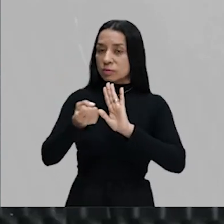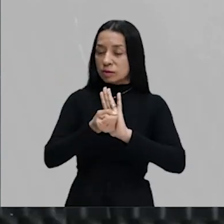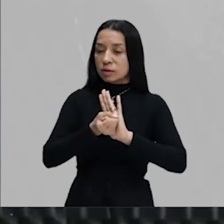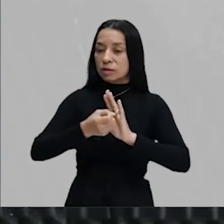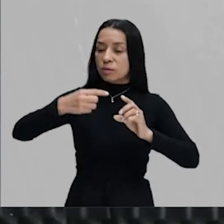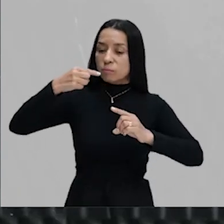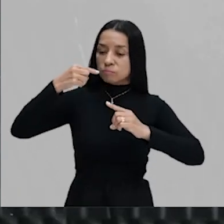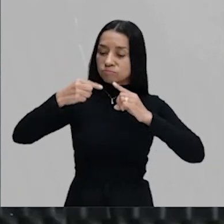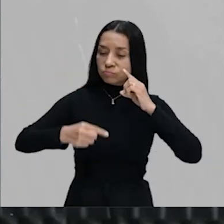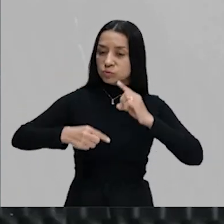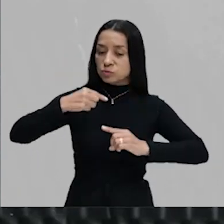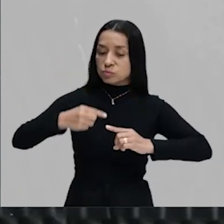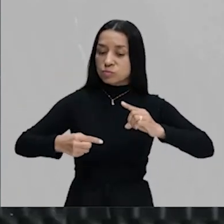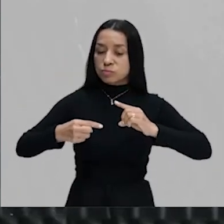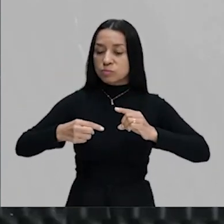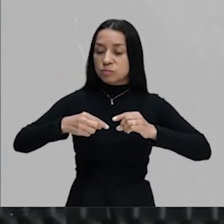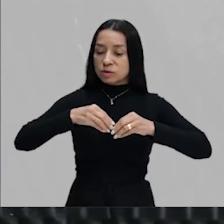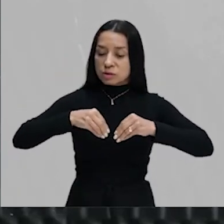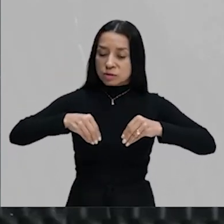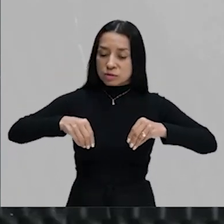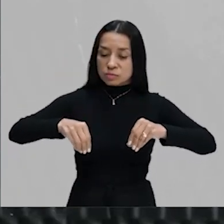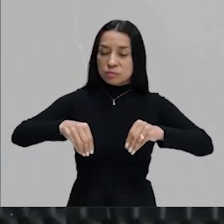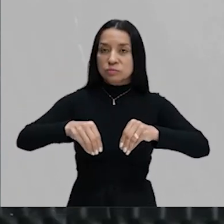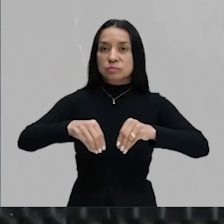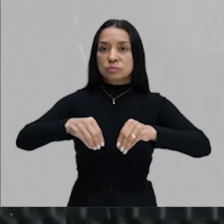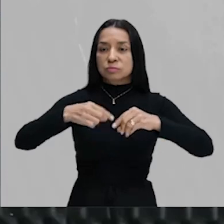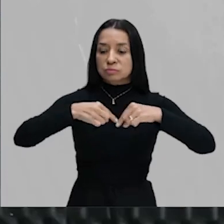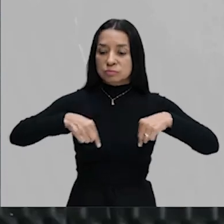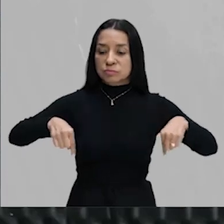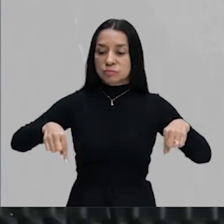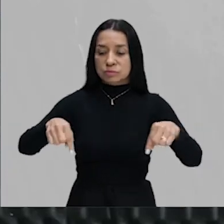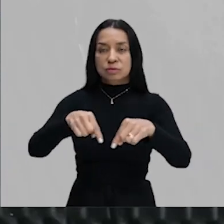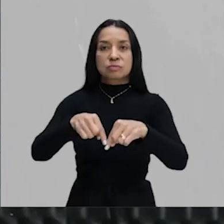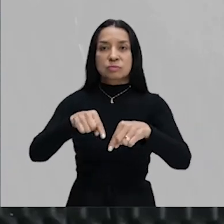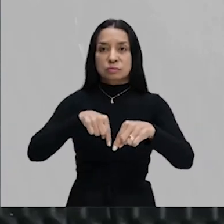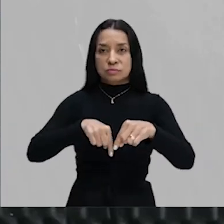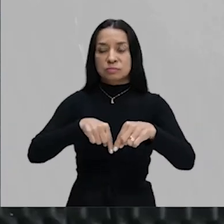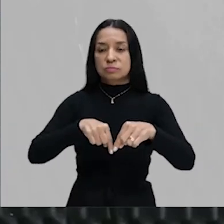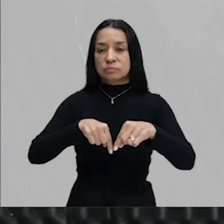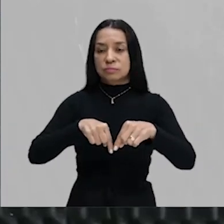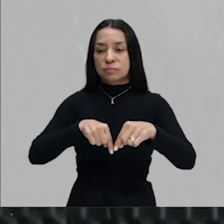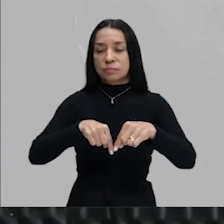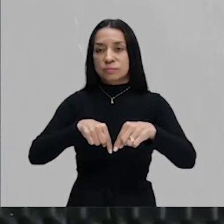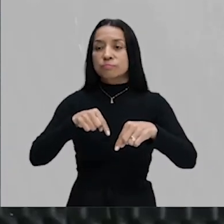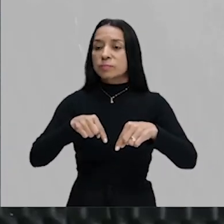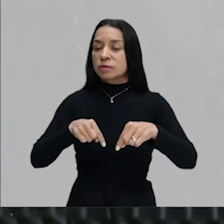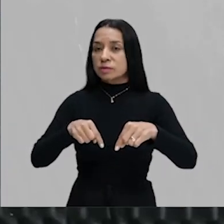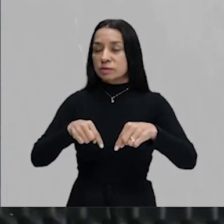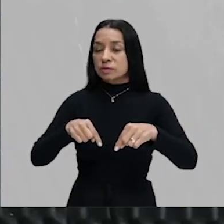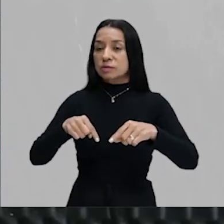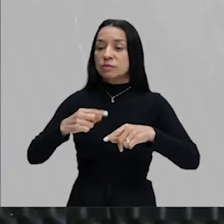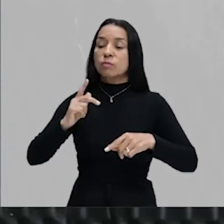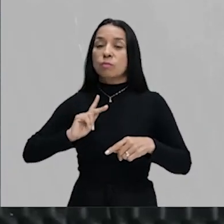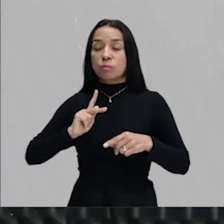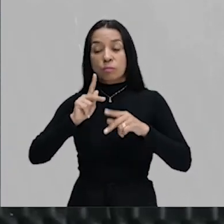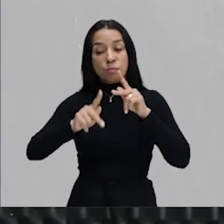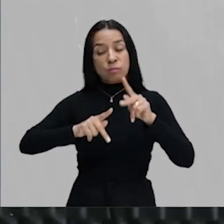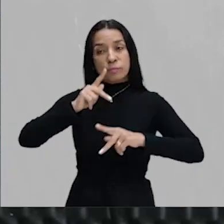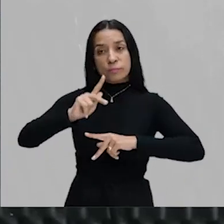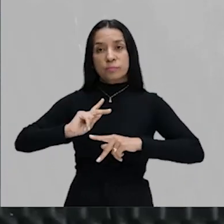territórios. A história hebraica você terá disputa de territórios. Os hebreus, quando